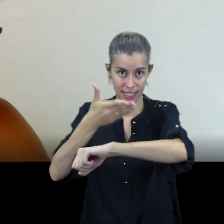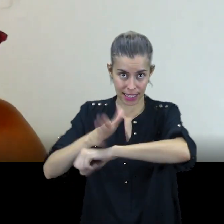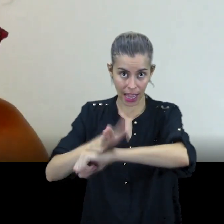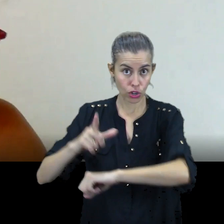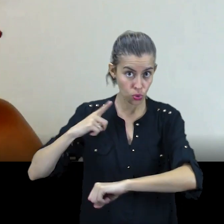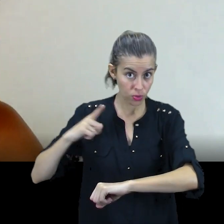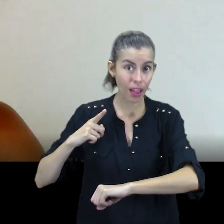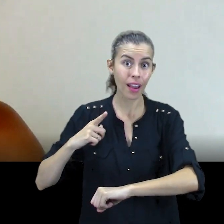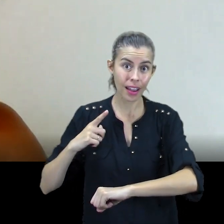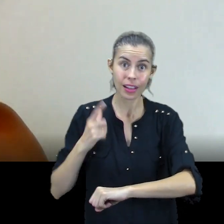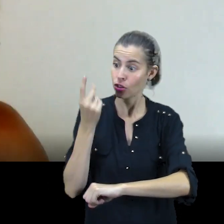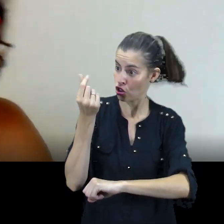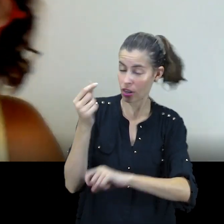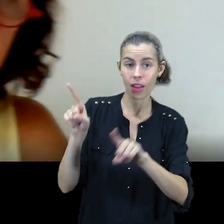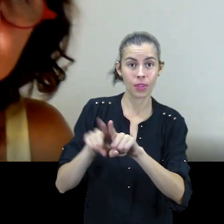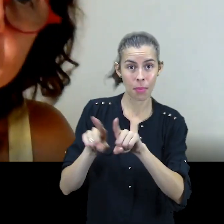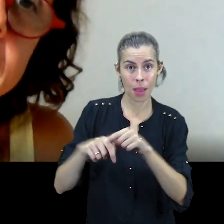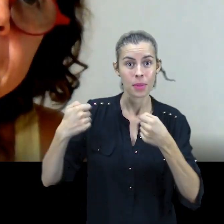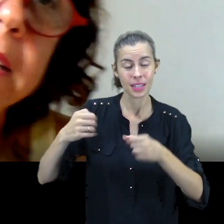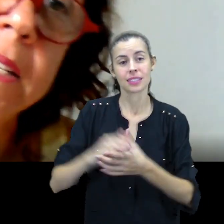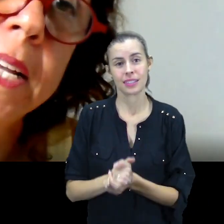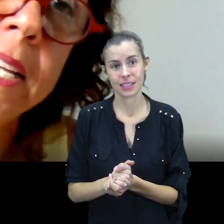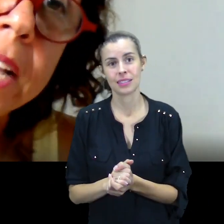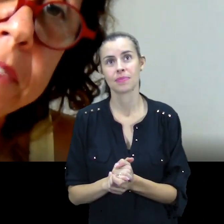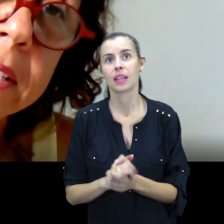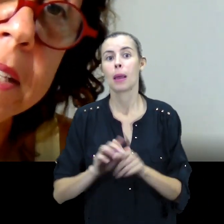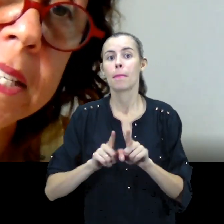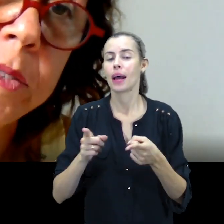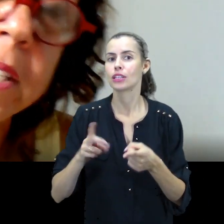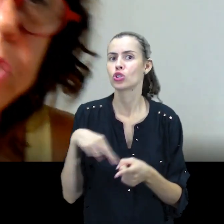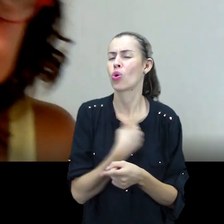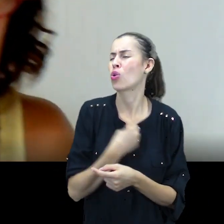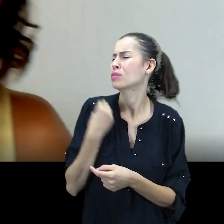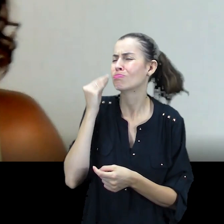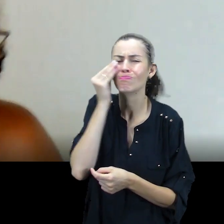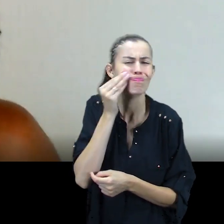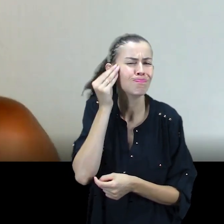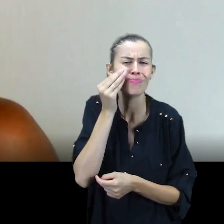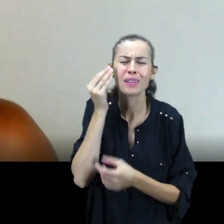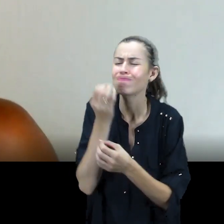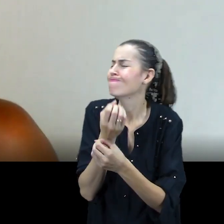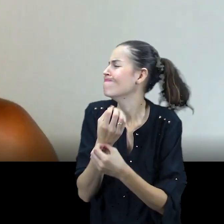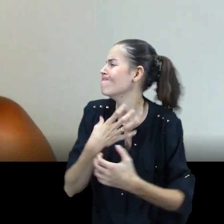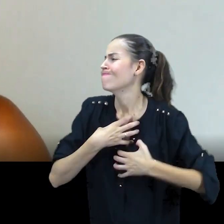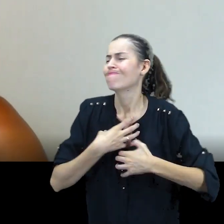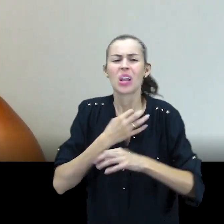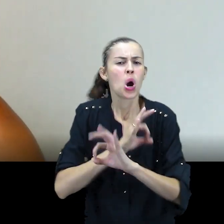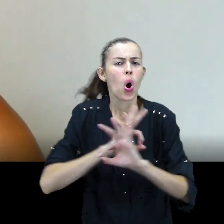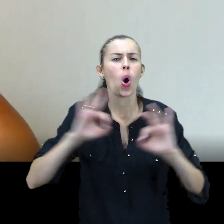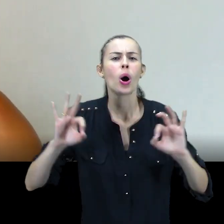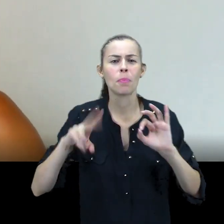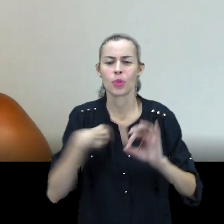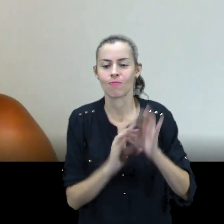é que tem sido um processo interessante, principalmente para quem já fazia extensão. Né? Quem já fazia extensão se sente muito valorizado nesse processo, porque